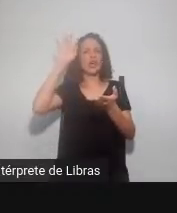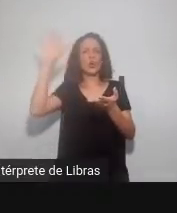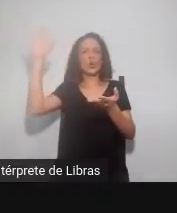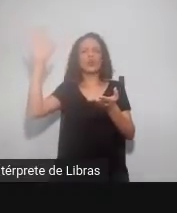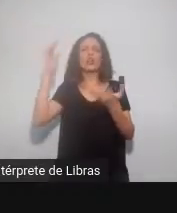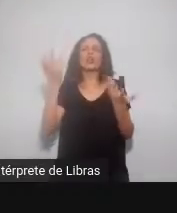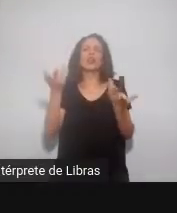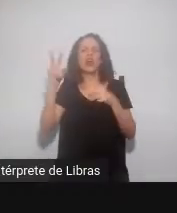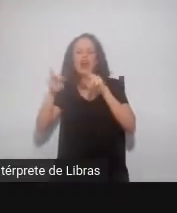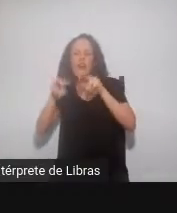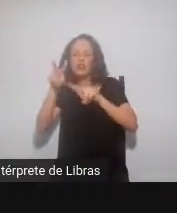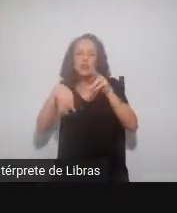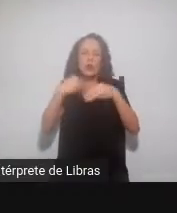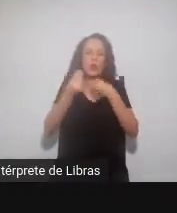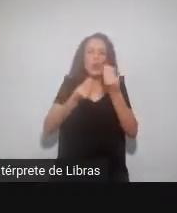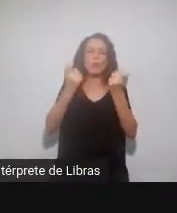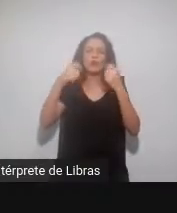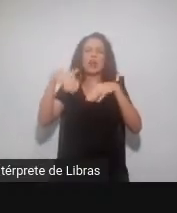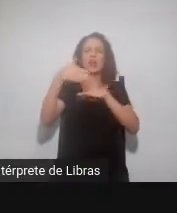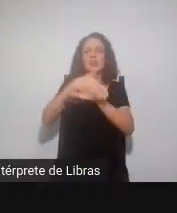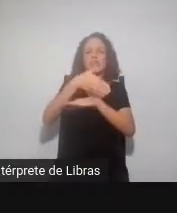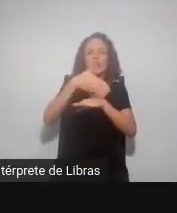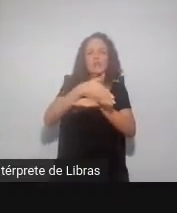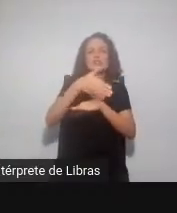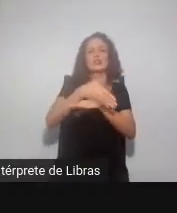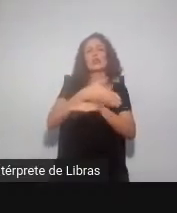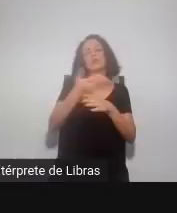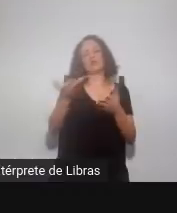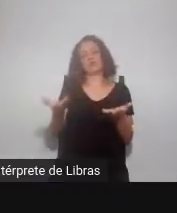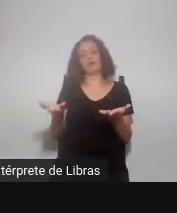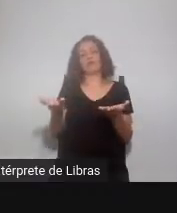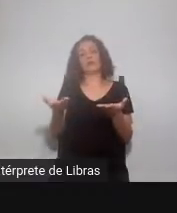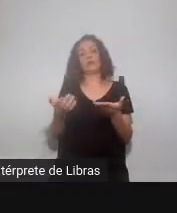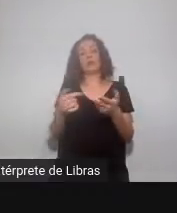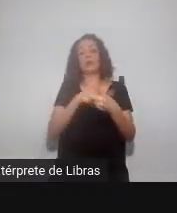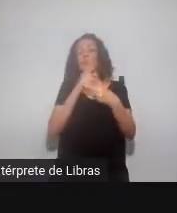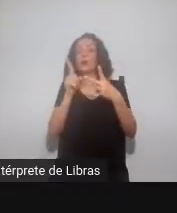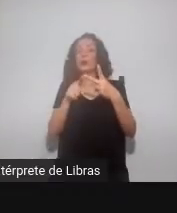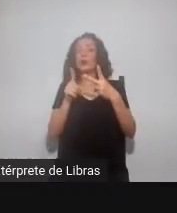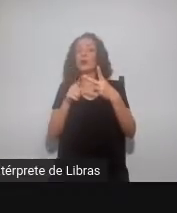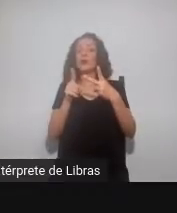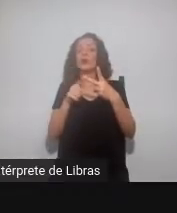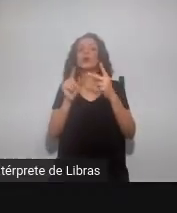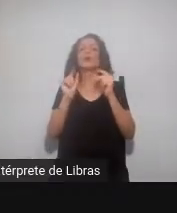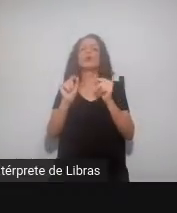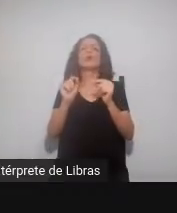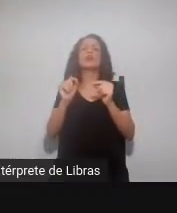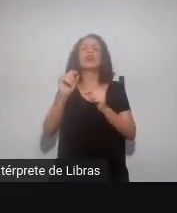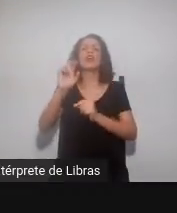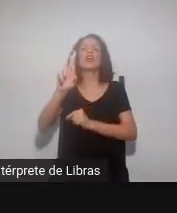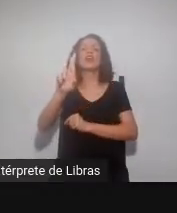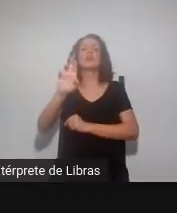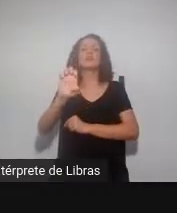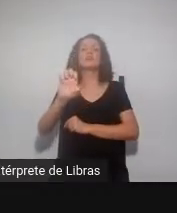intervenções, as respostas das crianças, etc. Um outro é trabalhar com repertório,